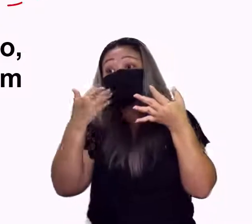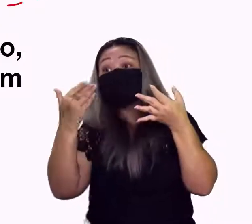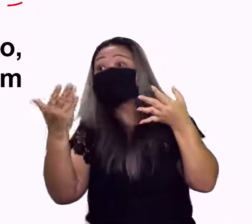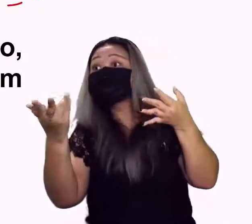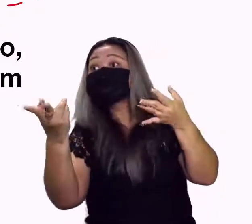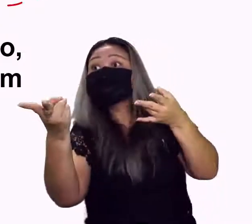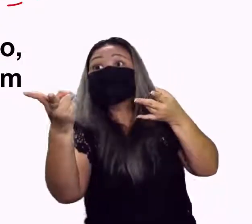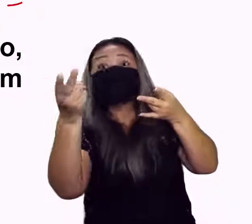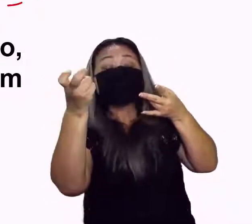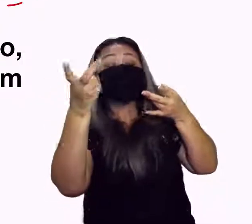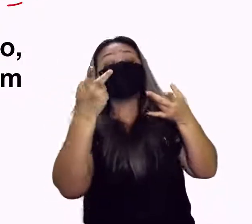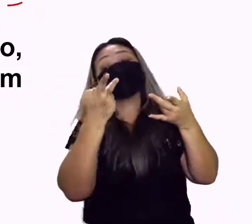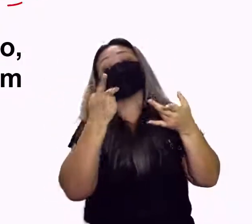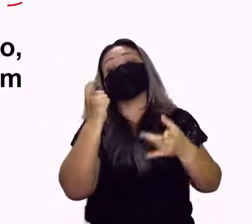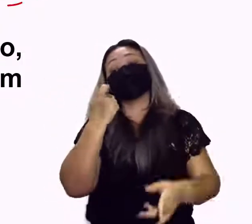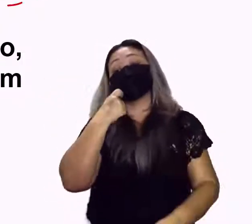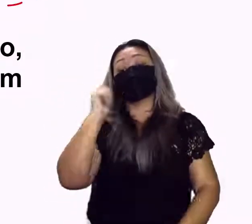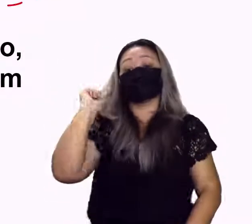dizer, pesquei, né?